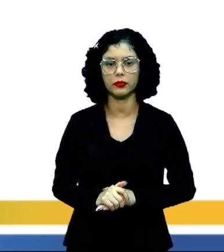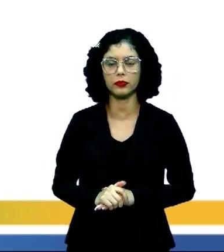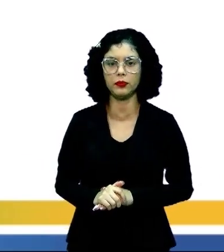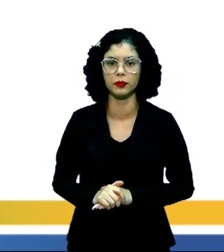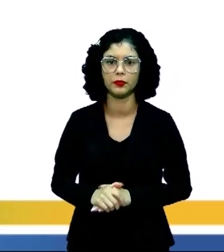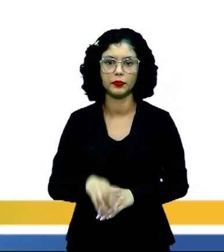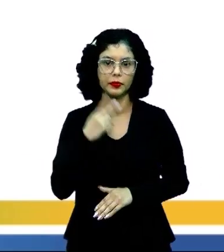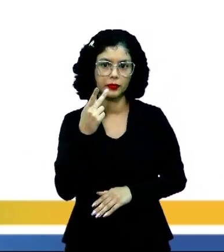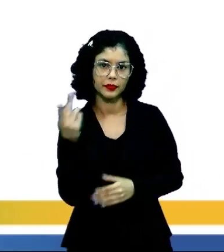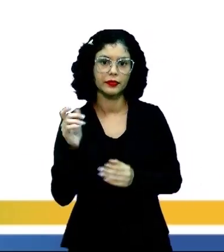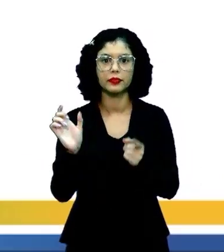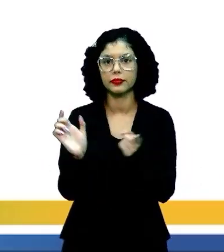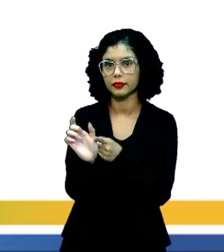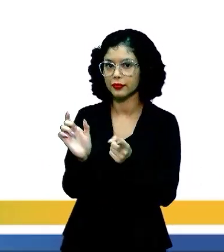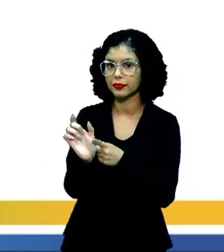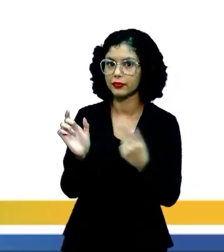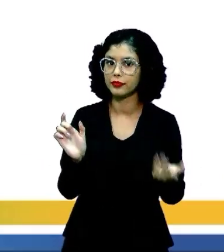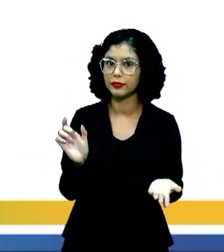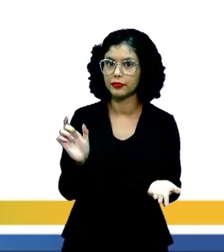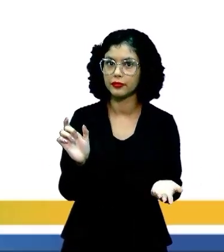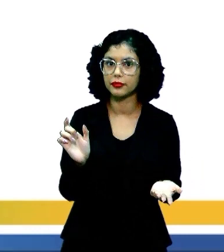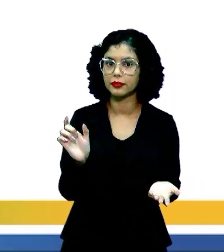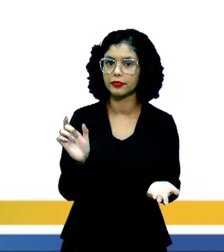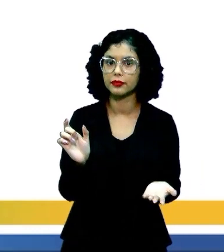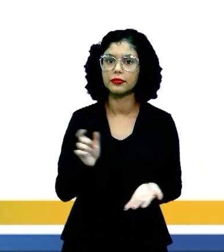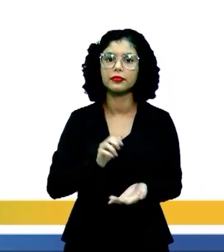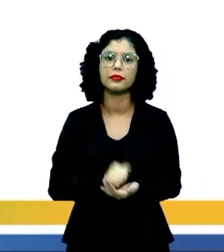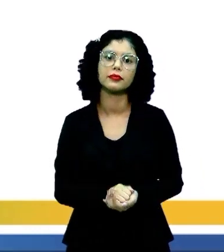Acertou quem foi na palavra